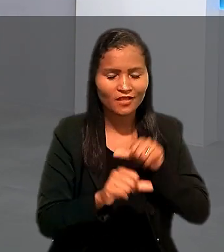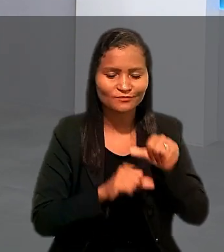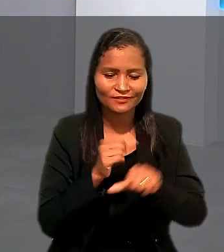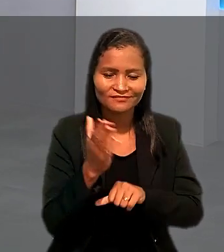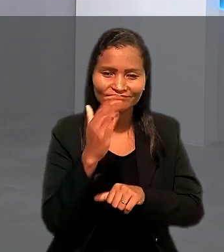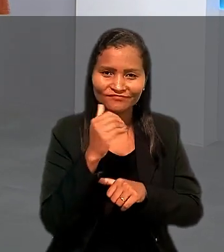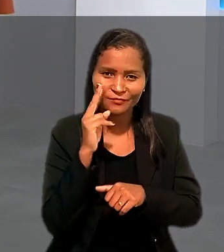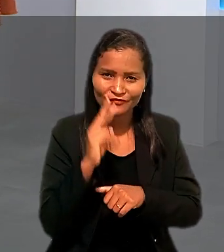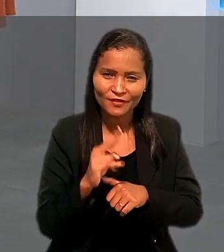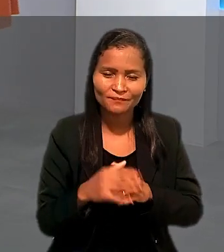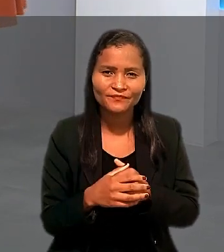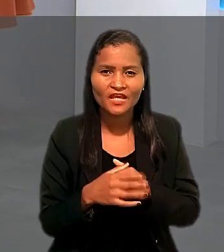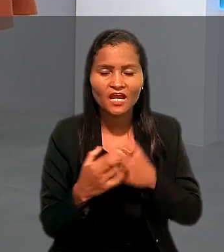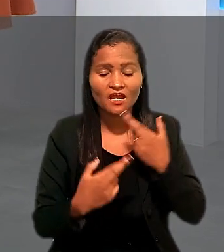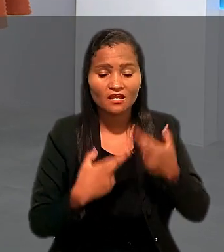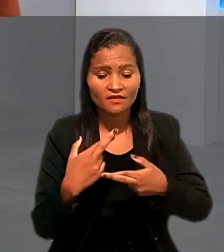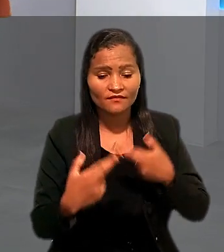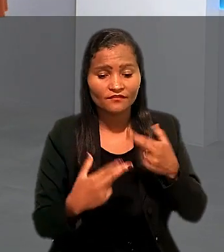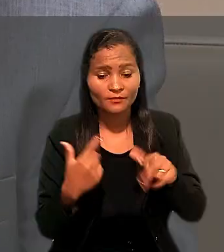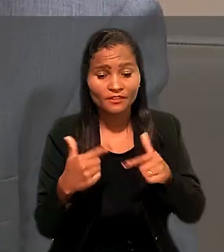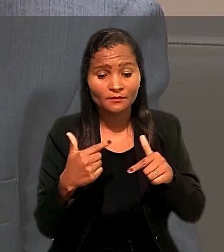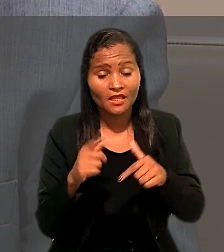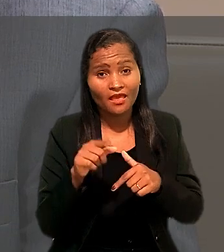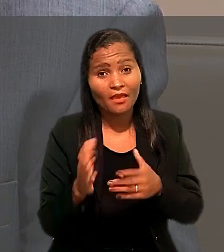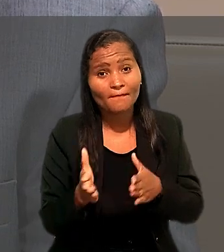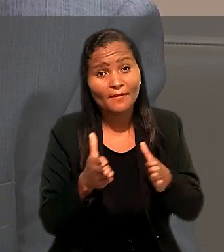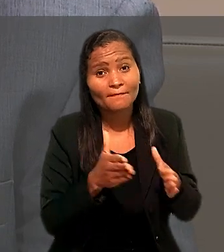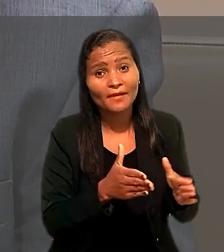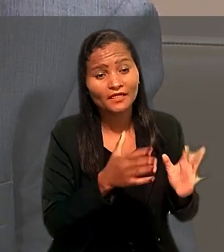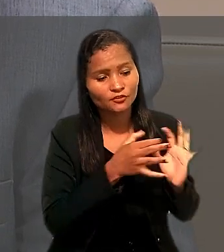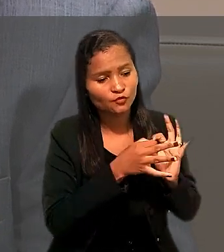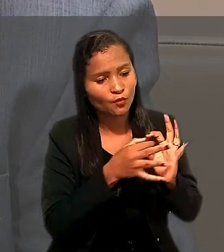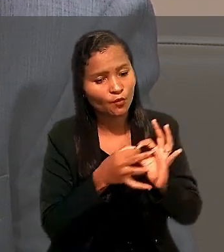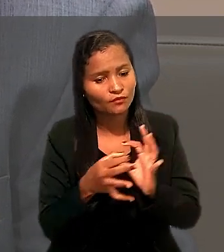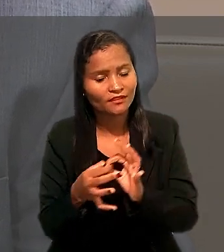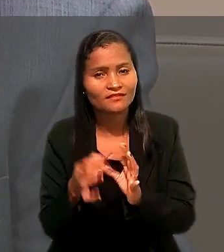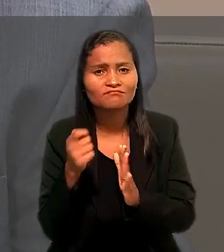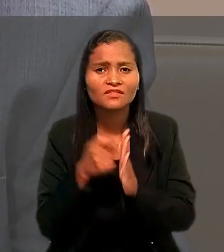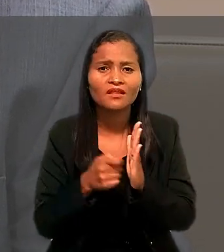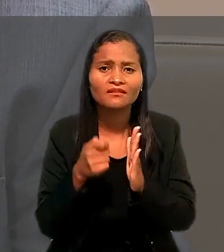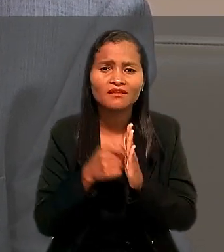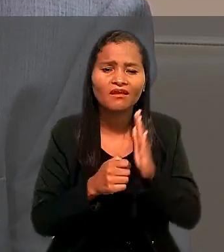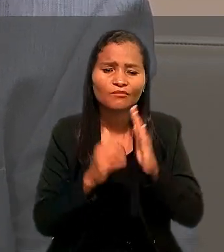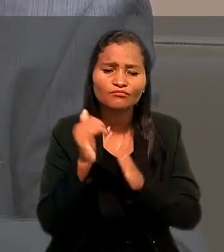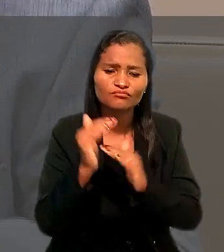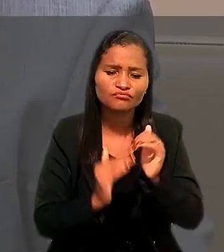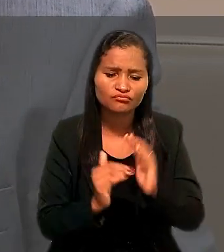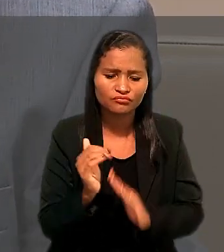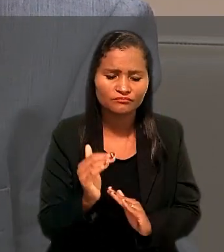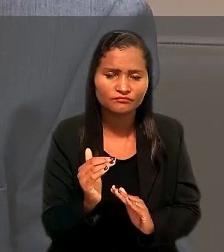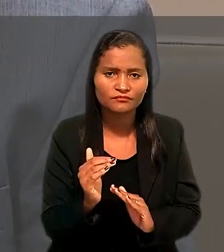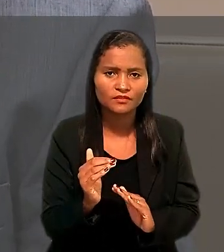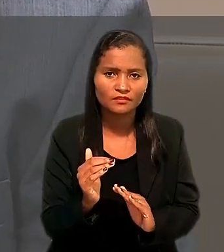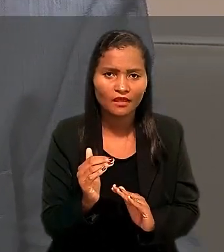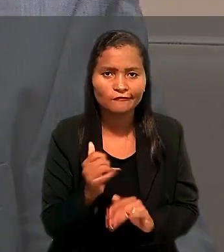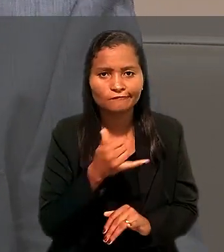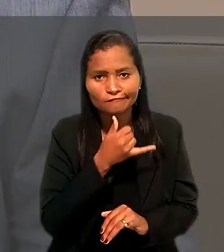Vamos acompanhar. A reforma trabalhista é parte de um contexto de tentativa de